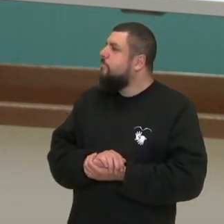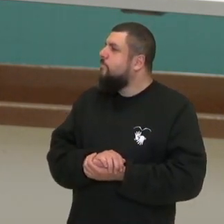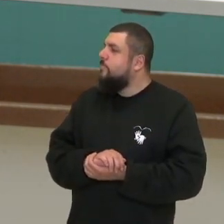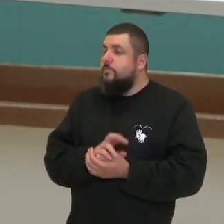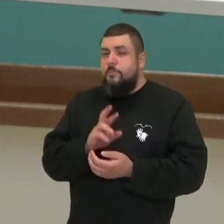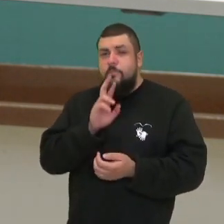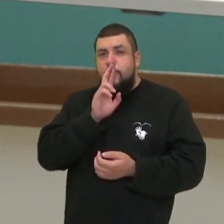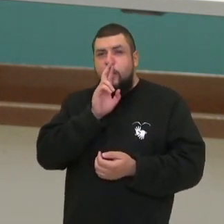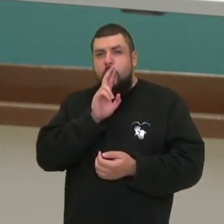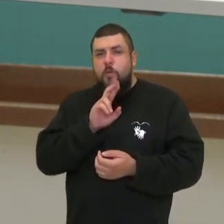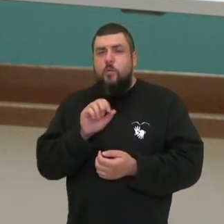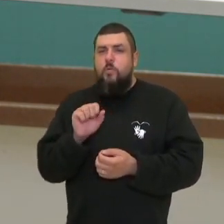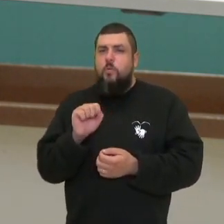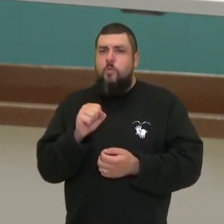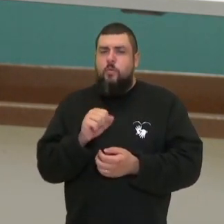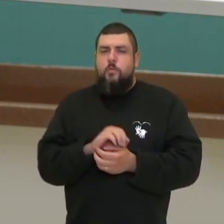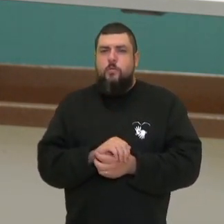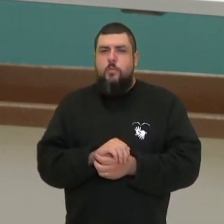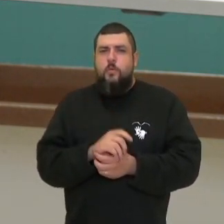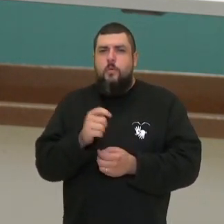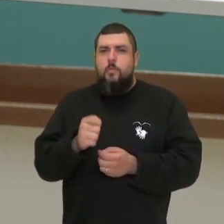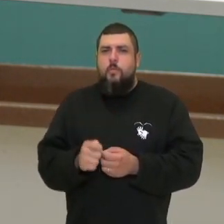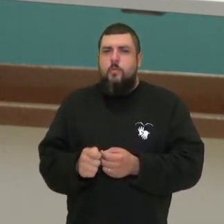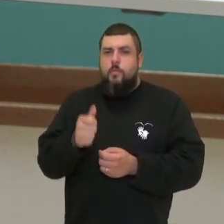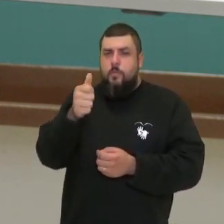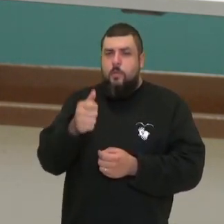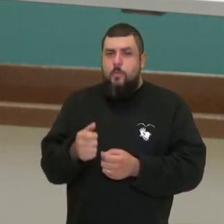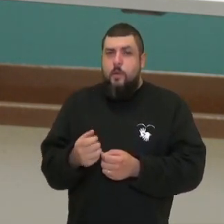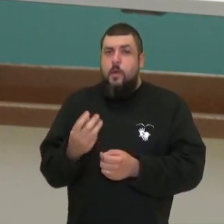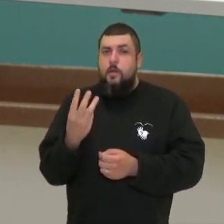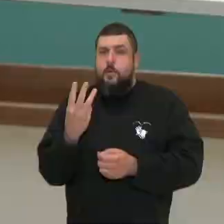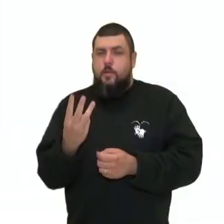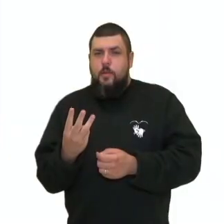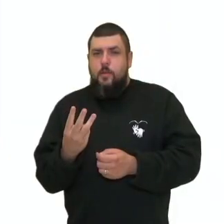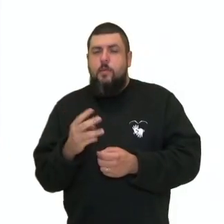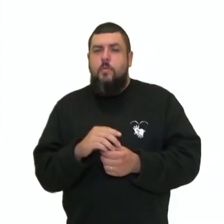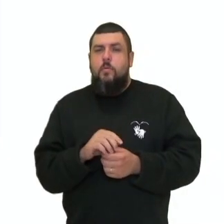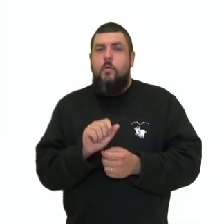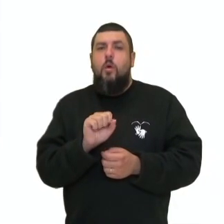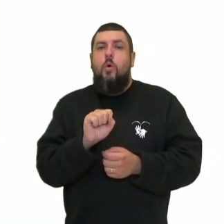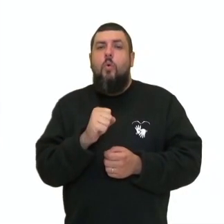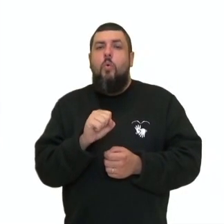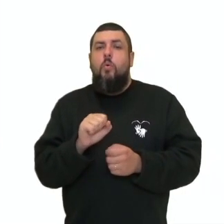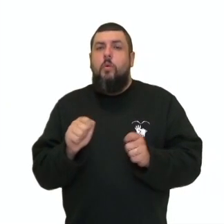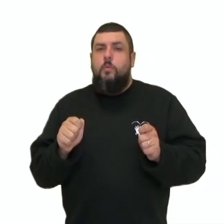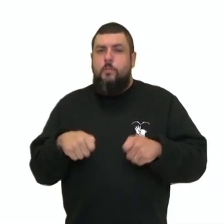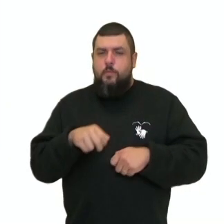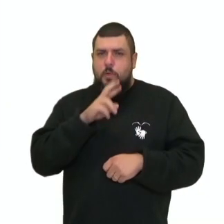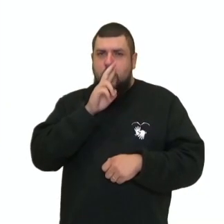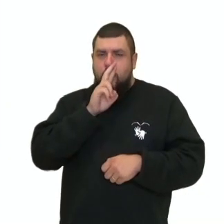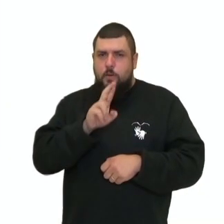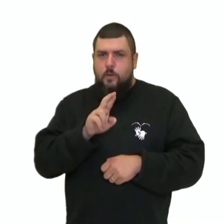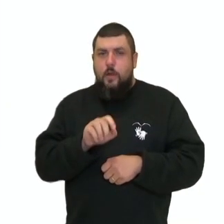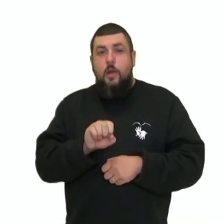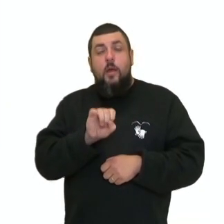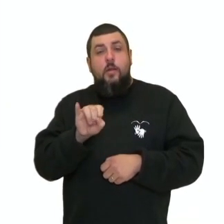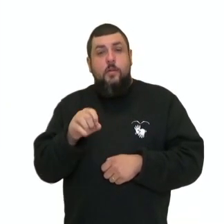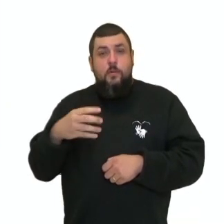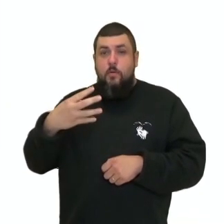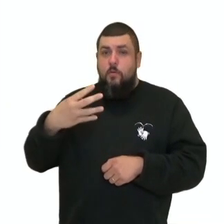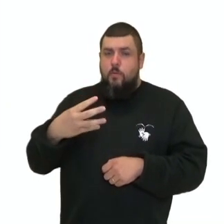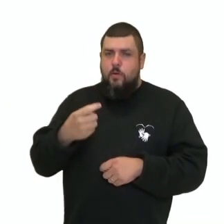Olha só, 3 moedas, 8 possíveis resultados. Se fosse 4 moedas,